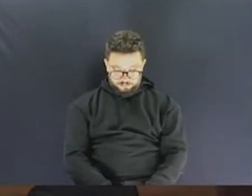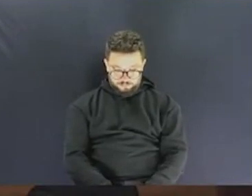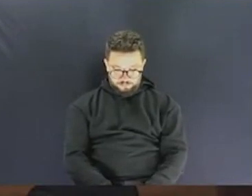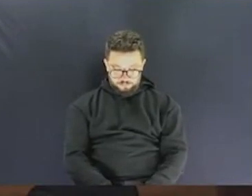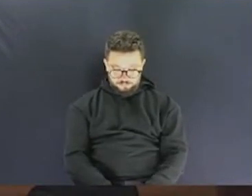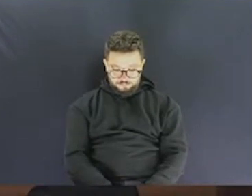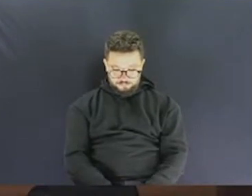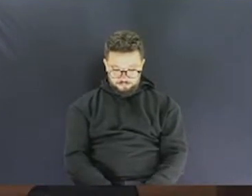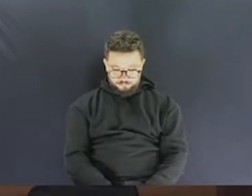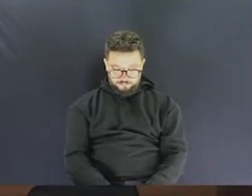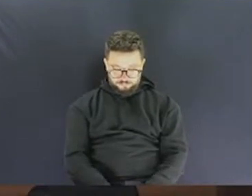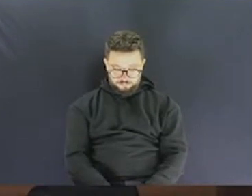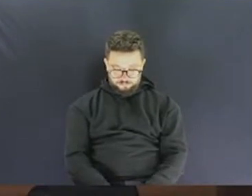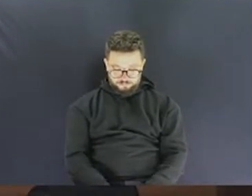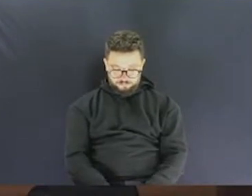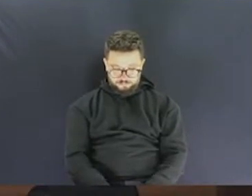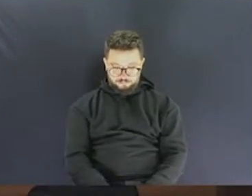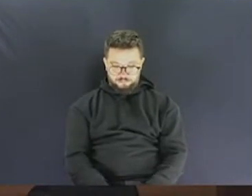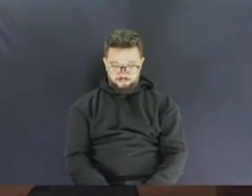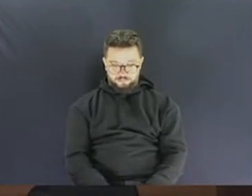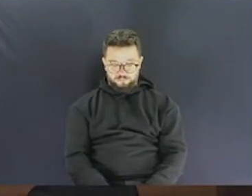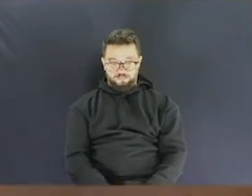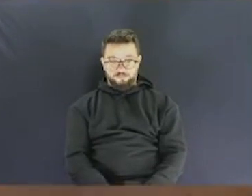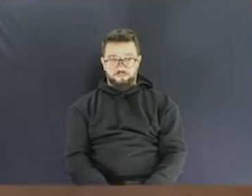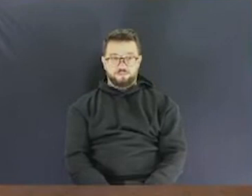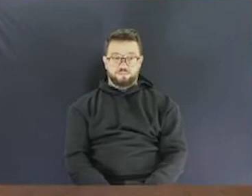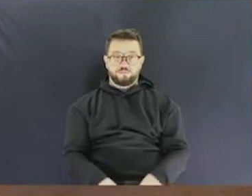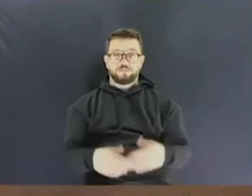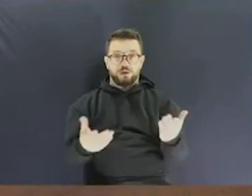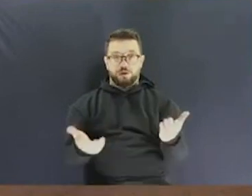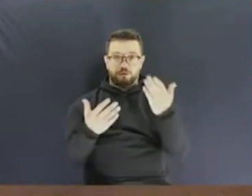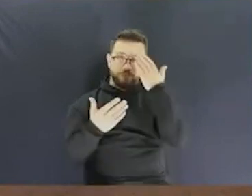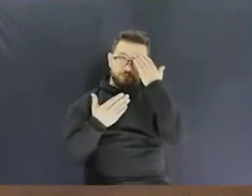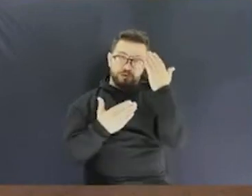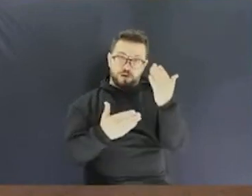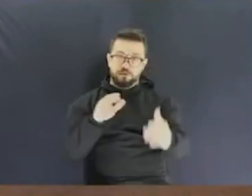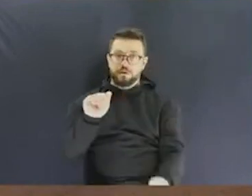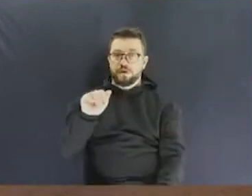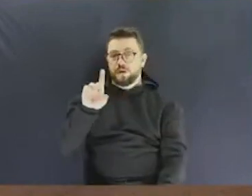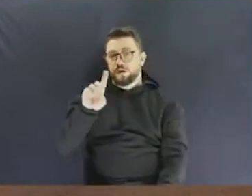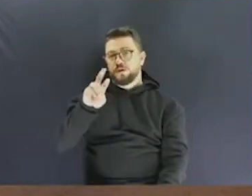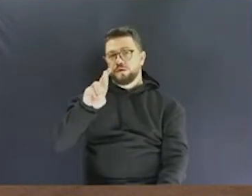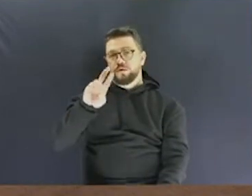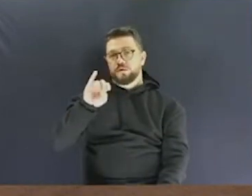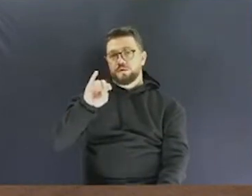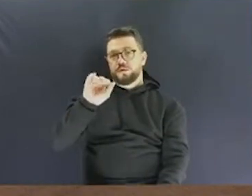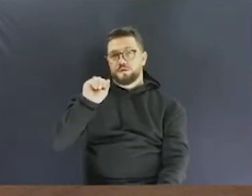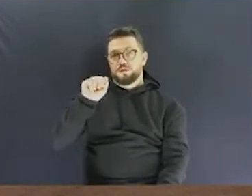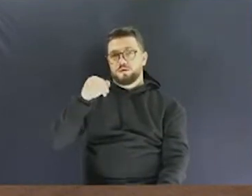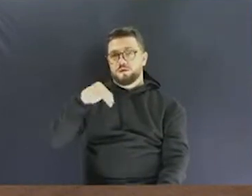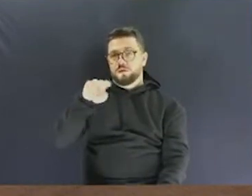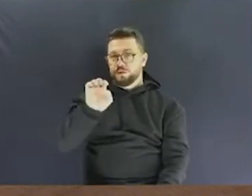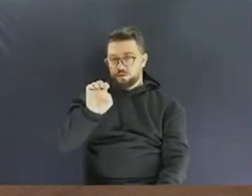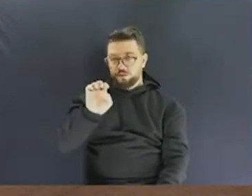Bom dia, então, a todos e todas. Agradeço, então, a Adriane também pela explanação. Vou tentar ser bem breve aqui, porque eu tenho várias questões. A